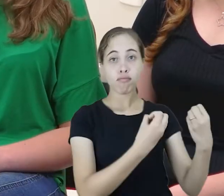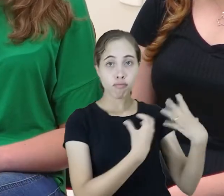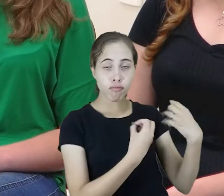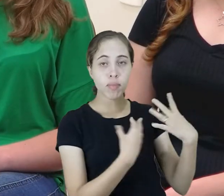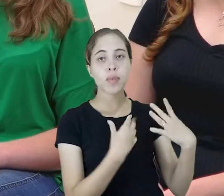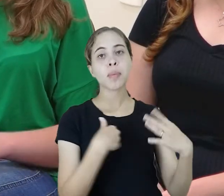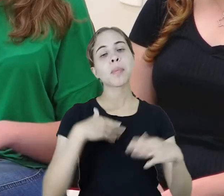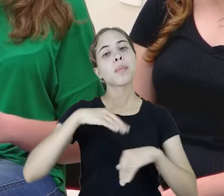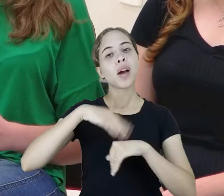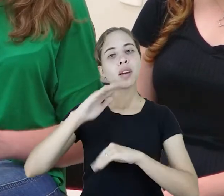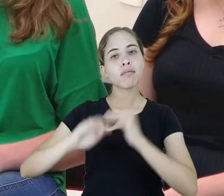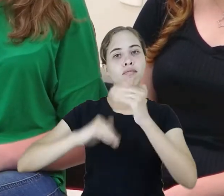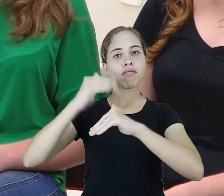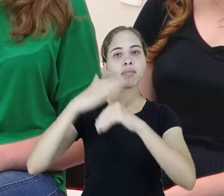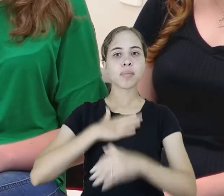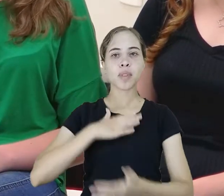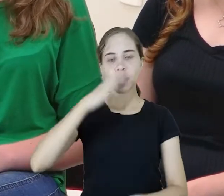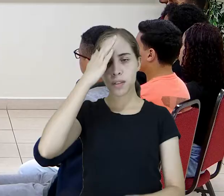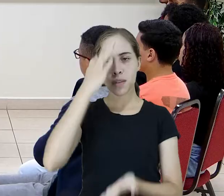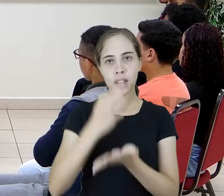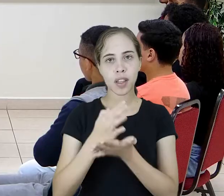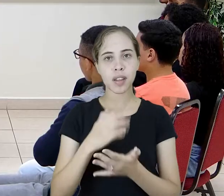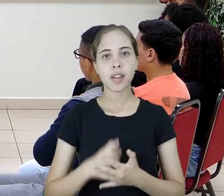isso cresce cada vez mais minha fé.